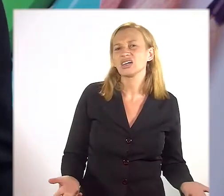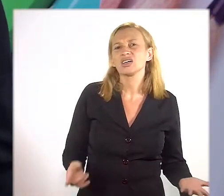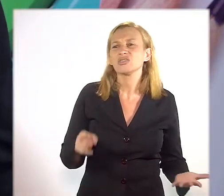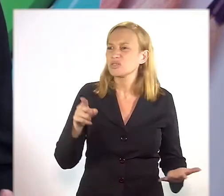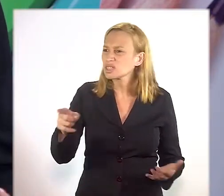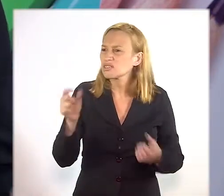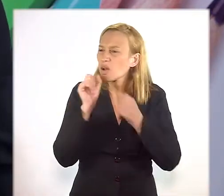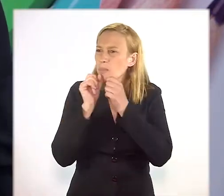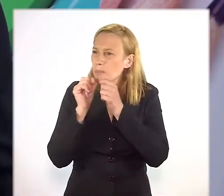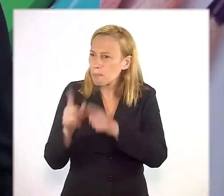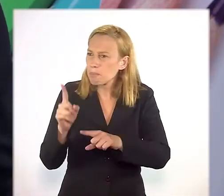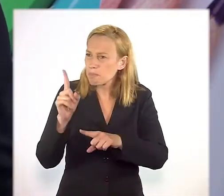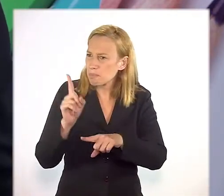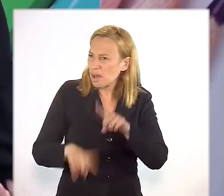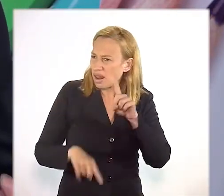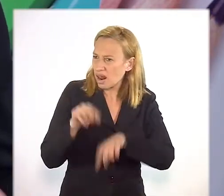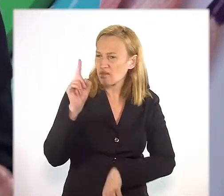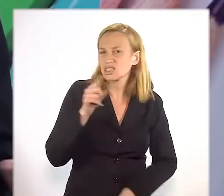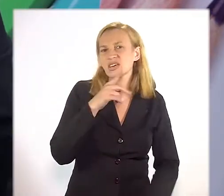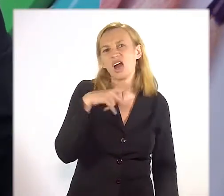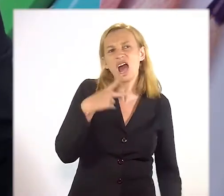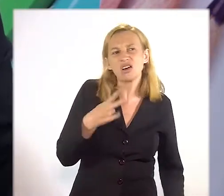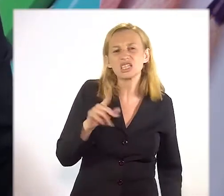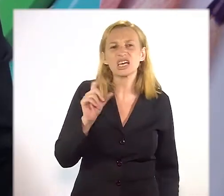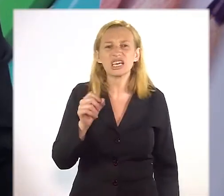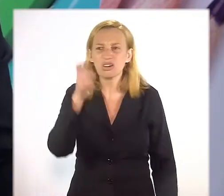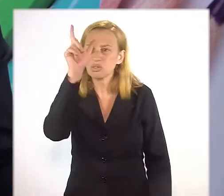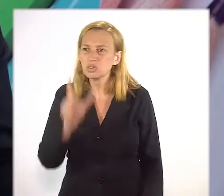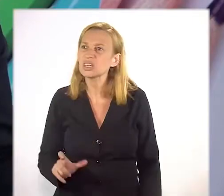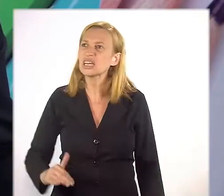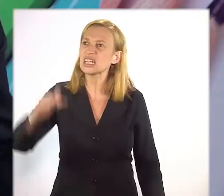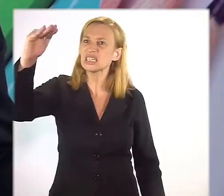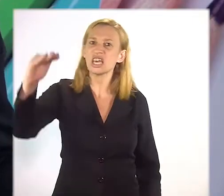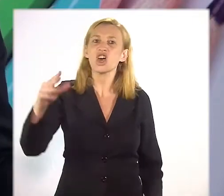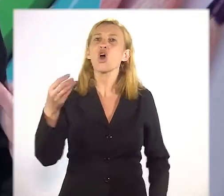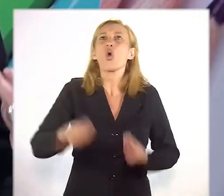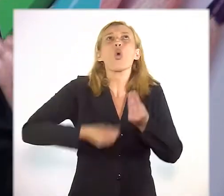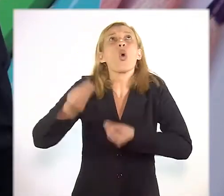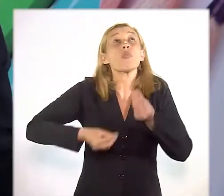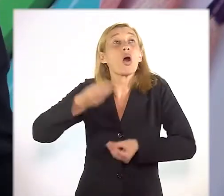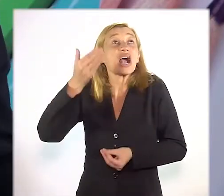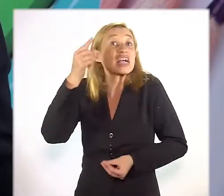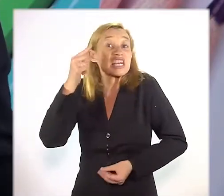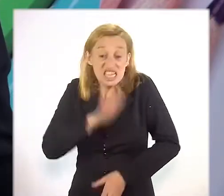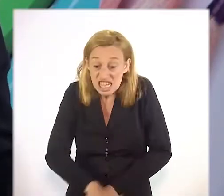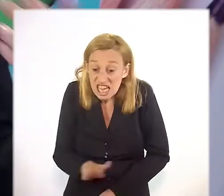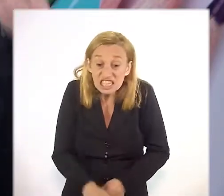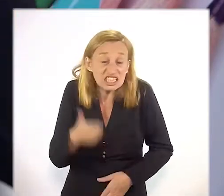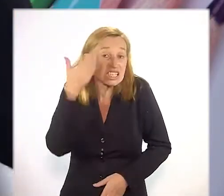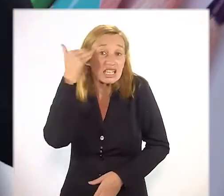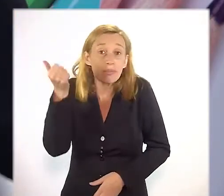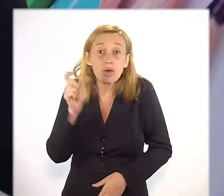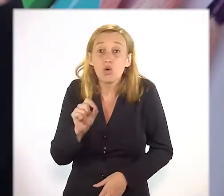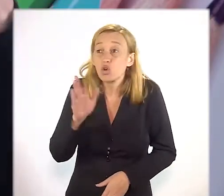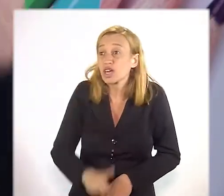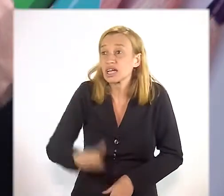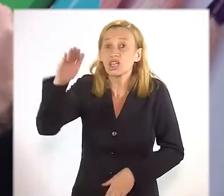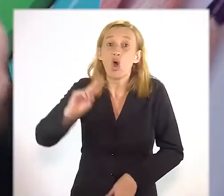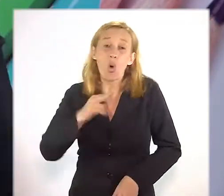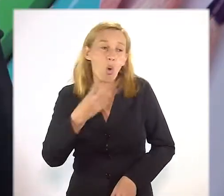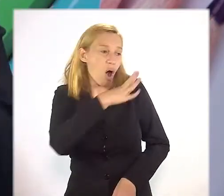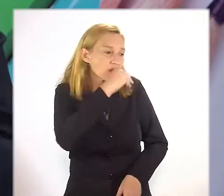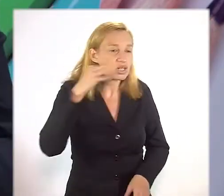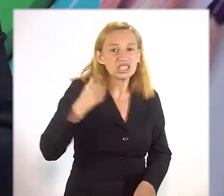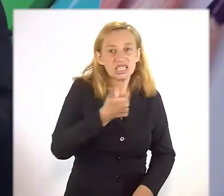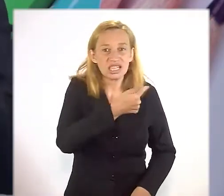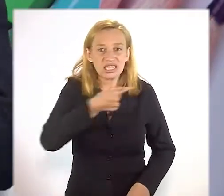covardia. Você falou xingamento, perguntar o que você vai ser quando crescer. Caramba, como é que uma criança pode saber? E como até uma pessoa,